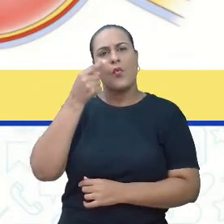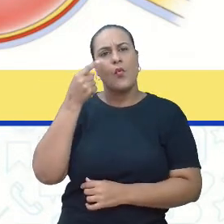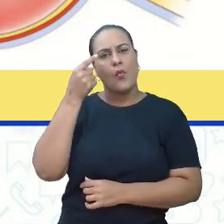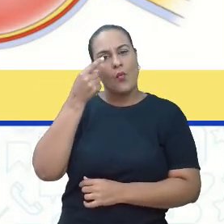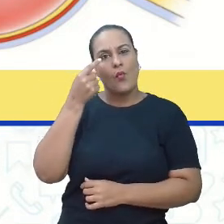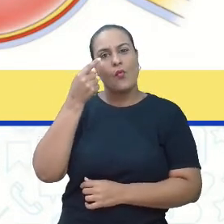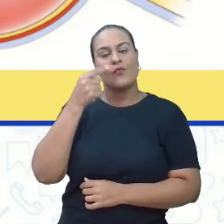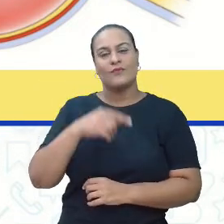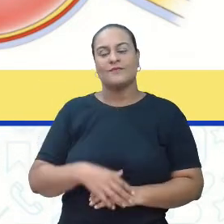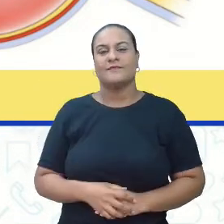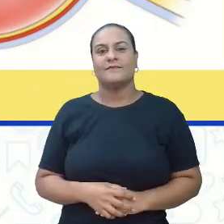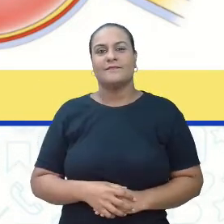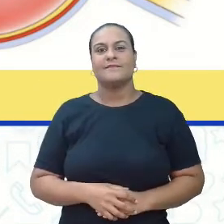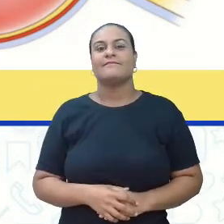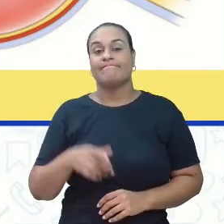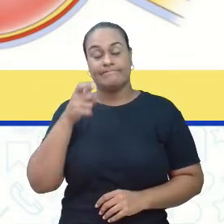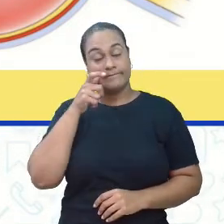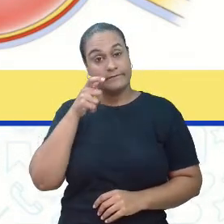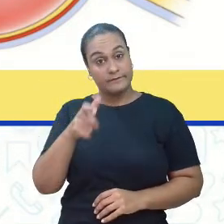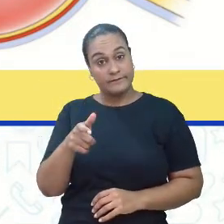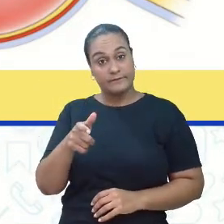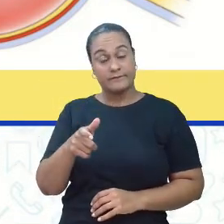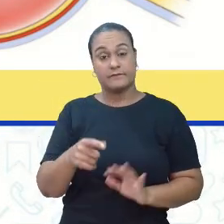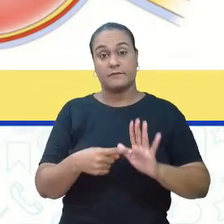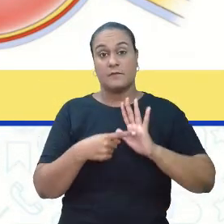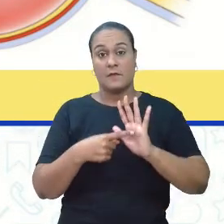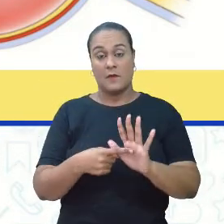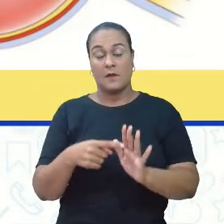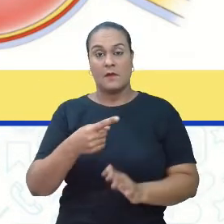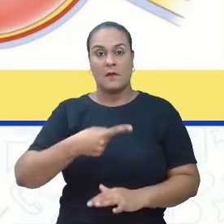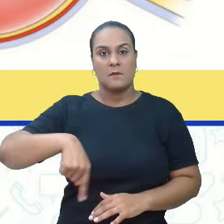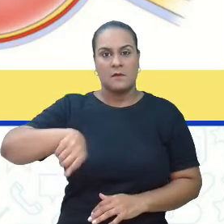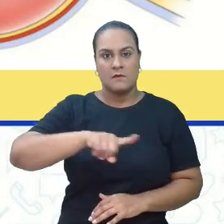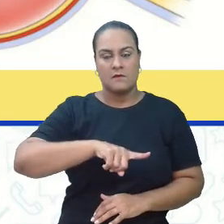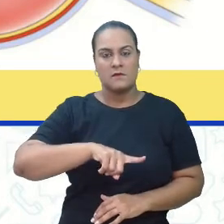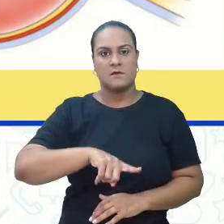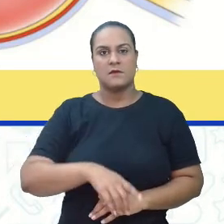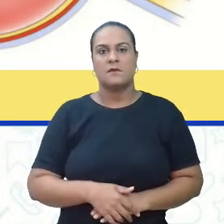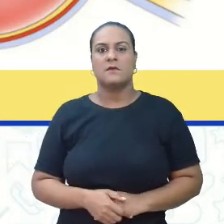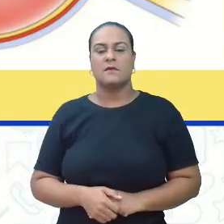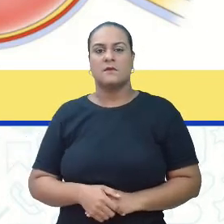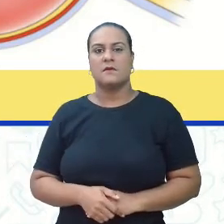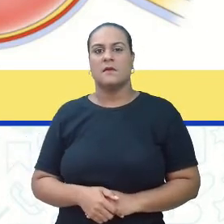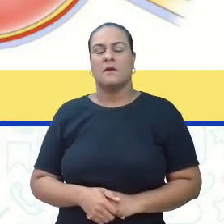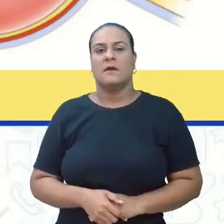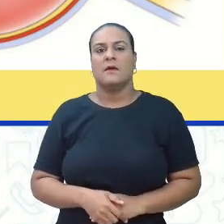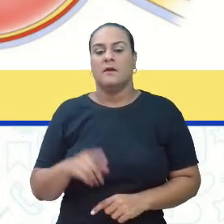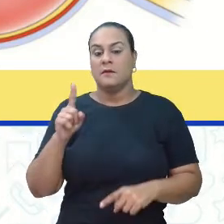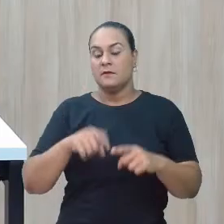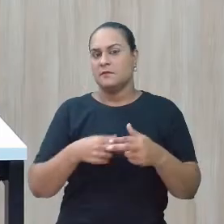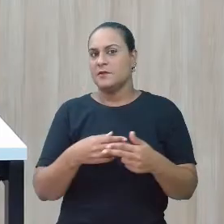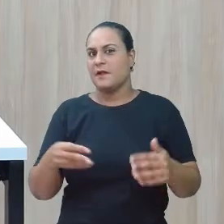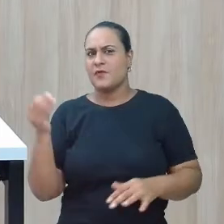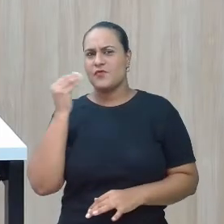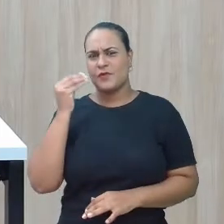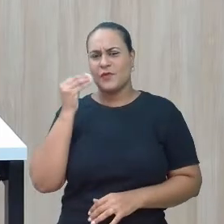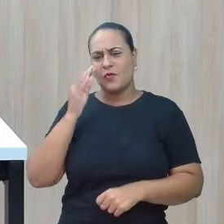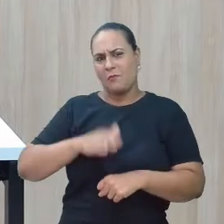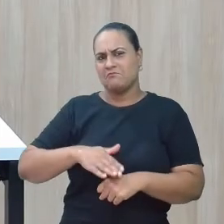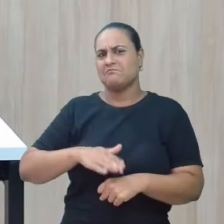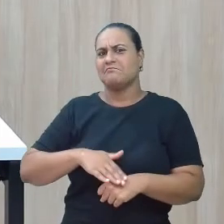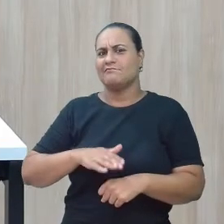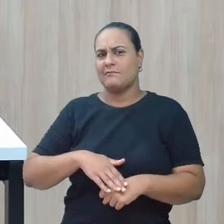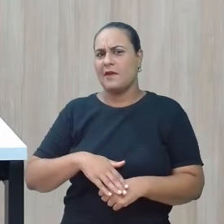parte interna. Bem interessante, e que eu trouxe para vocês, não foi? Um material que a gente tentou construir aqui para